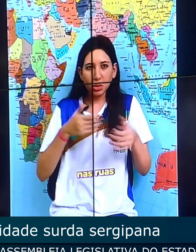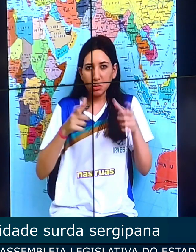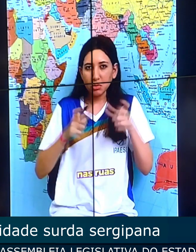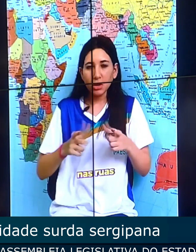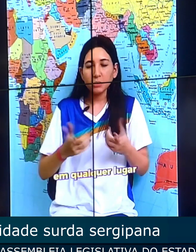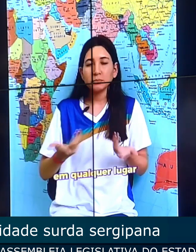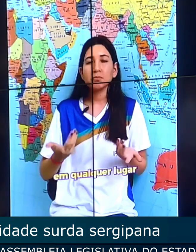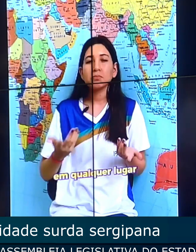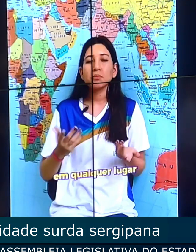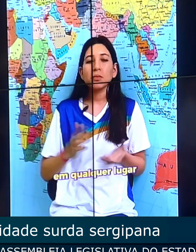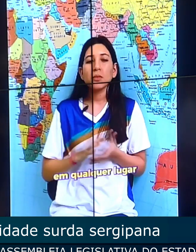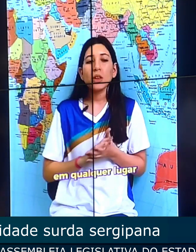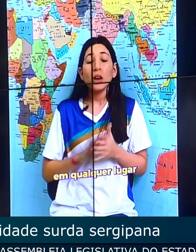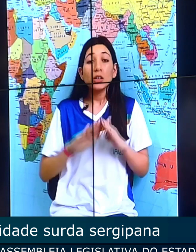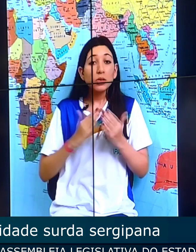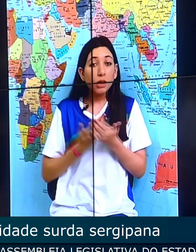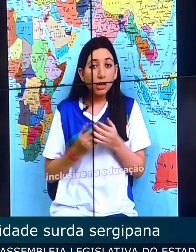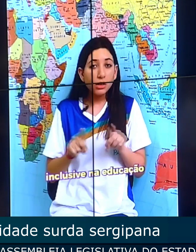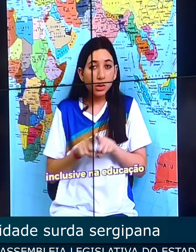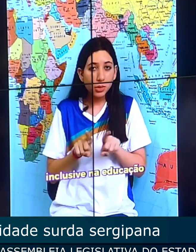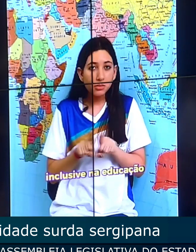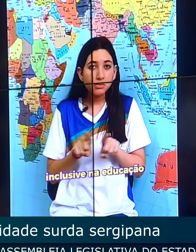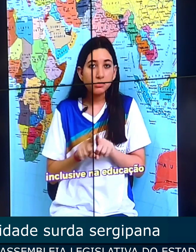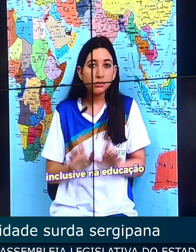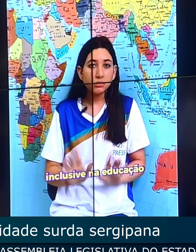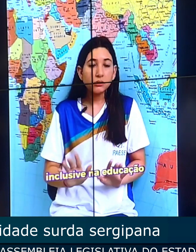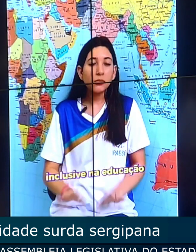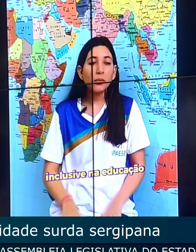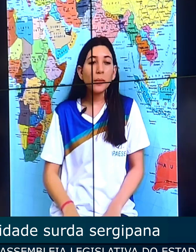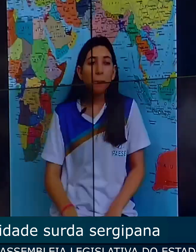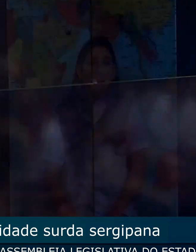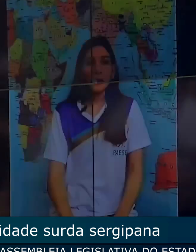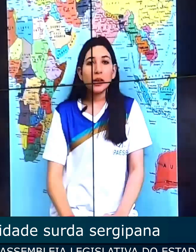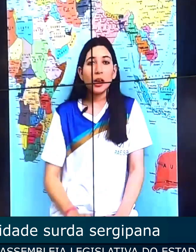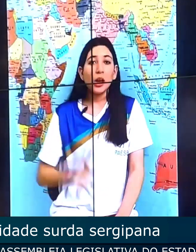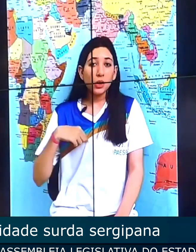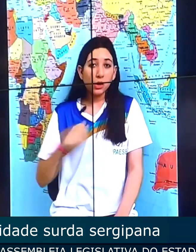nas ruas, em qualquer lugar, inclusive na educação.